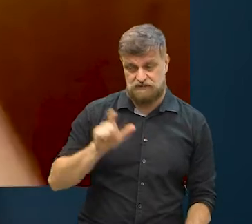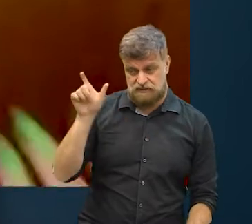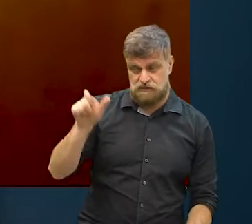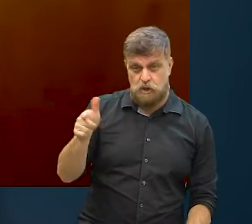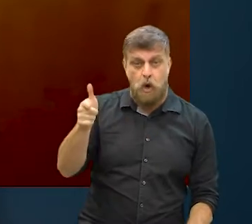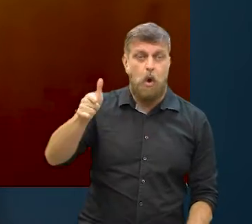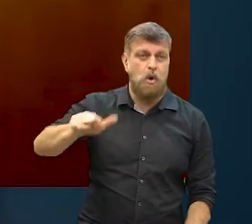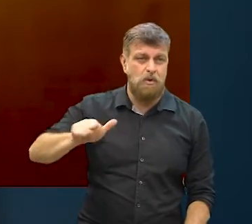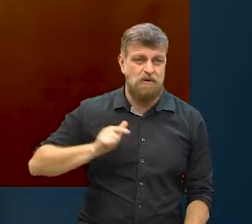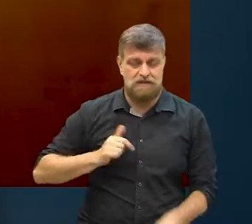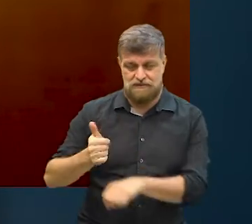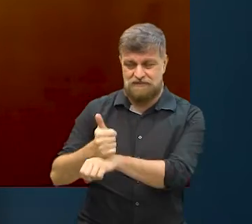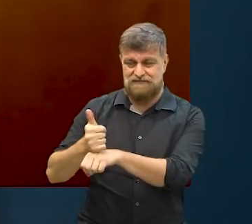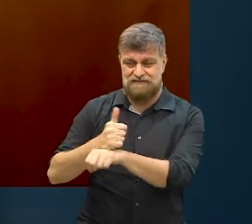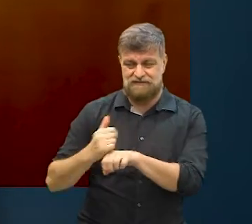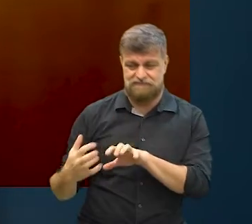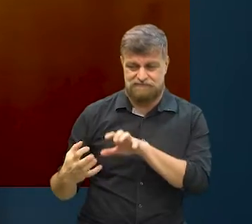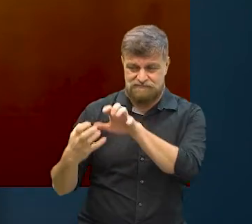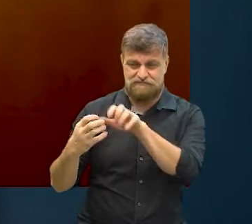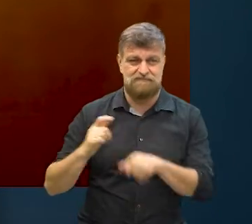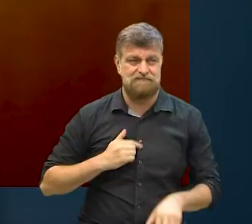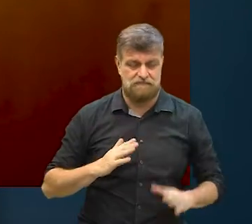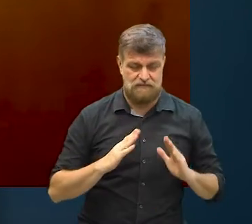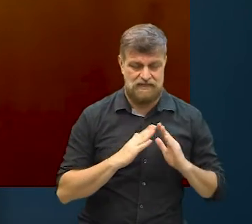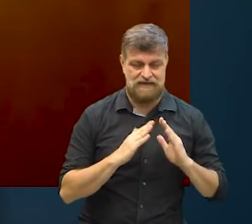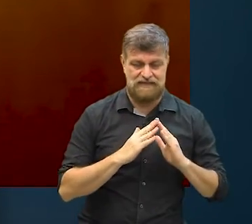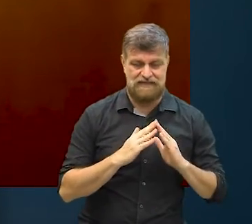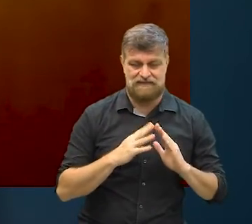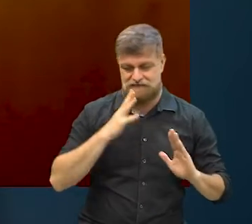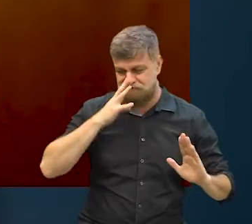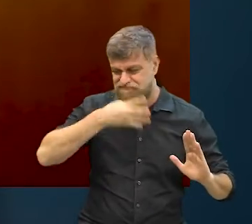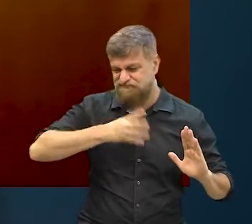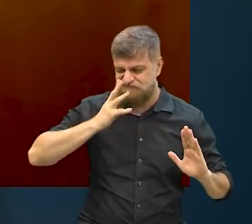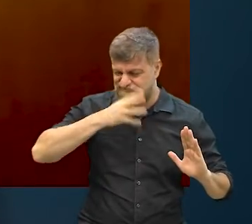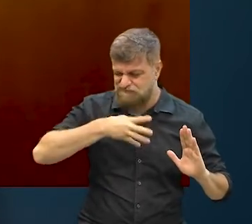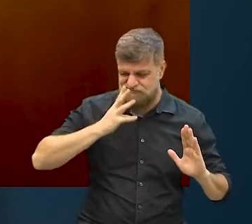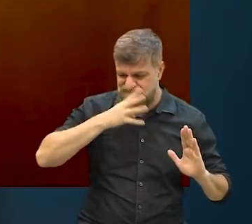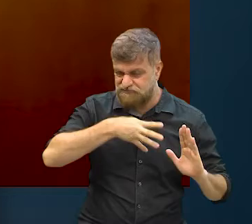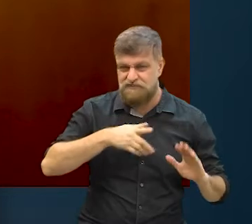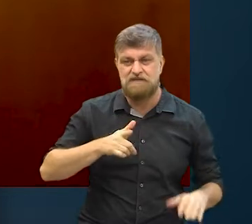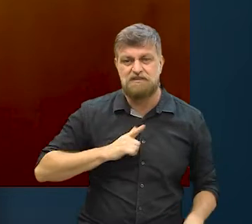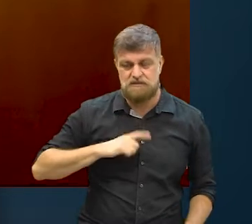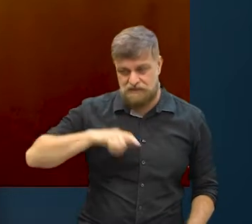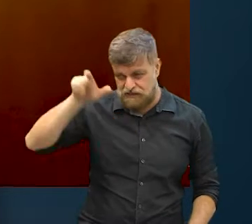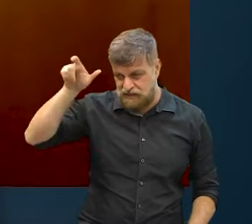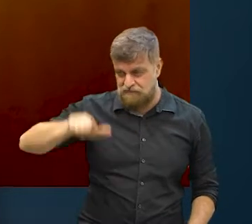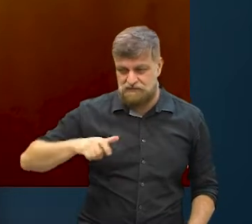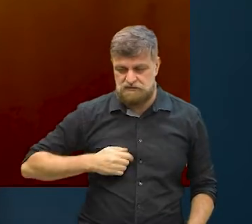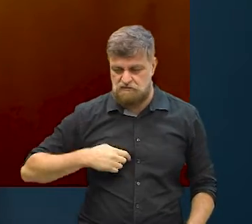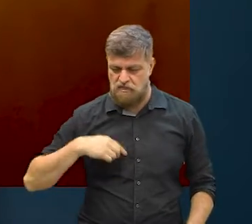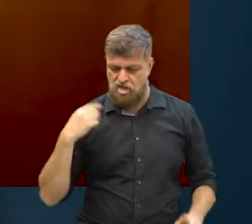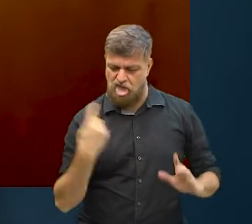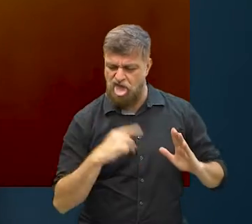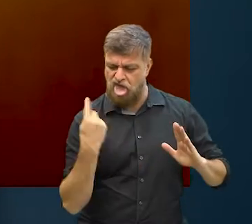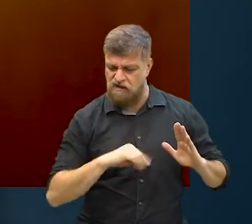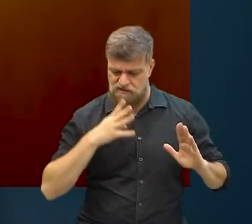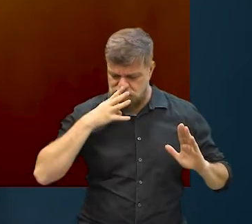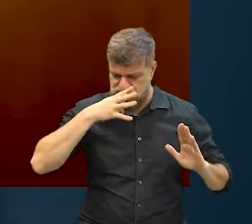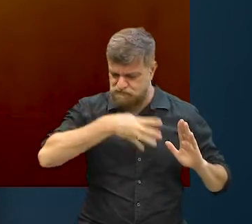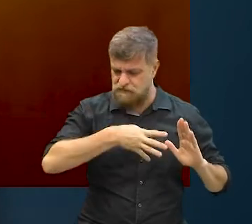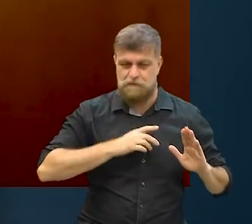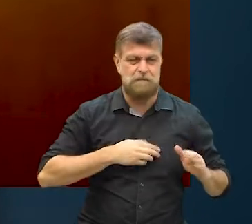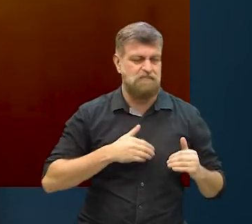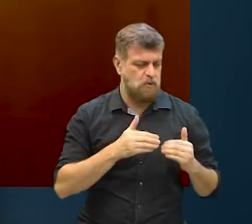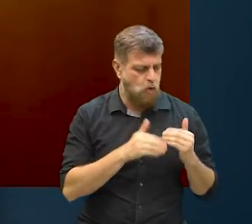querendo isso, querendo aquilo, porque na verdade eu atendia na minha casa. Então a concorrência caía matando,